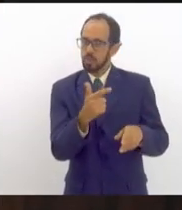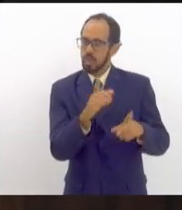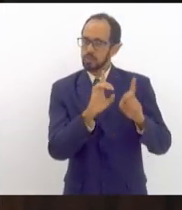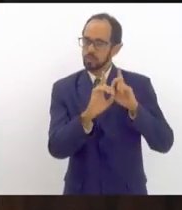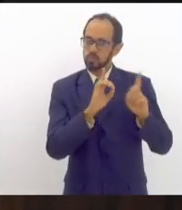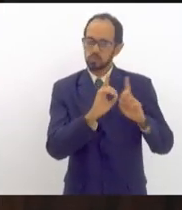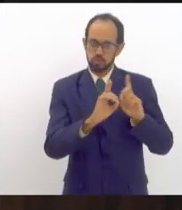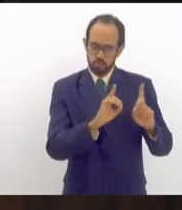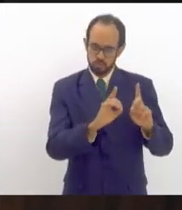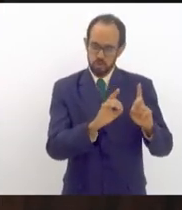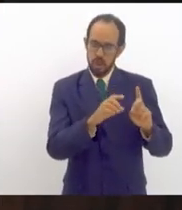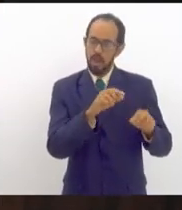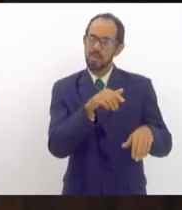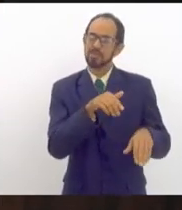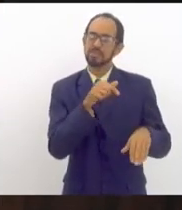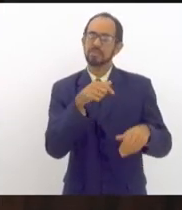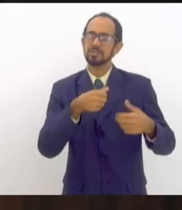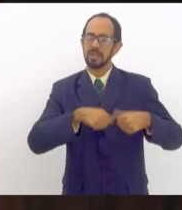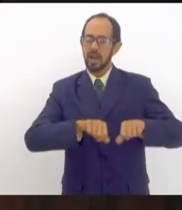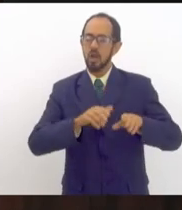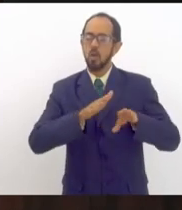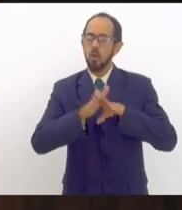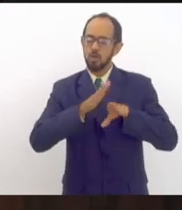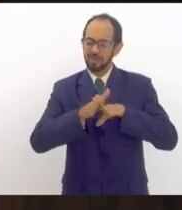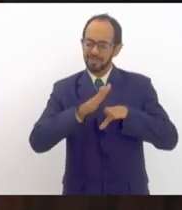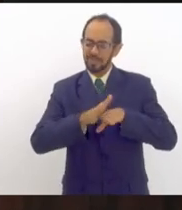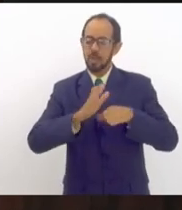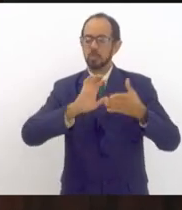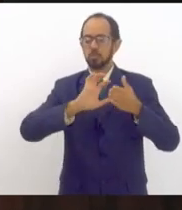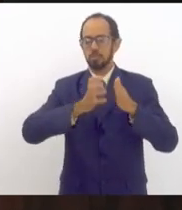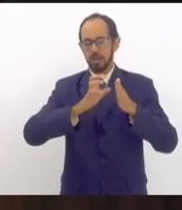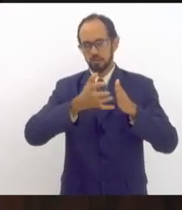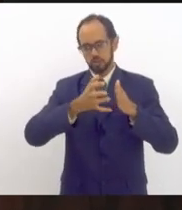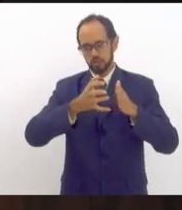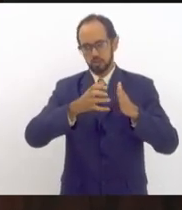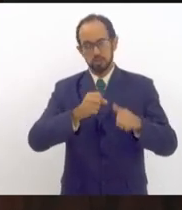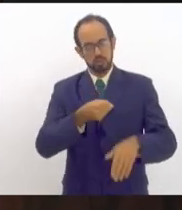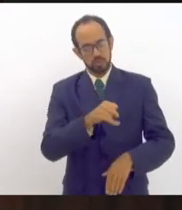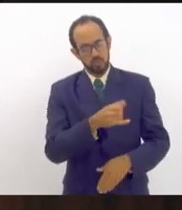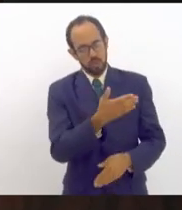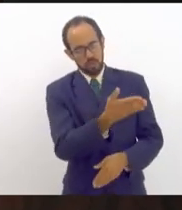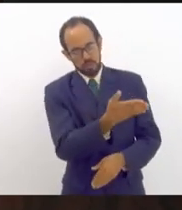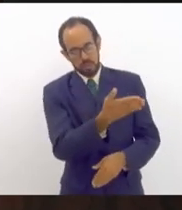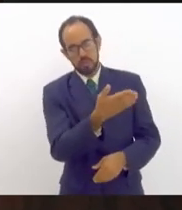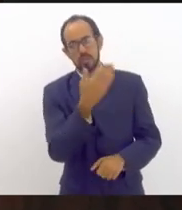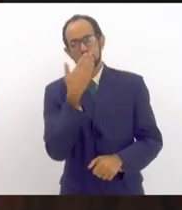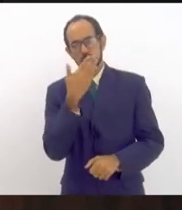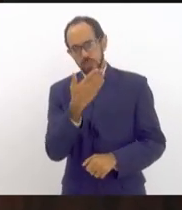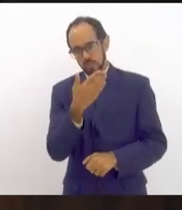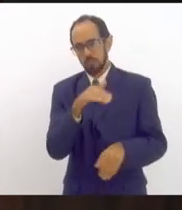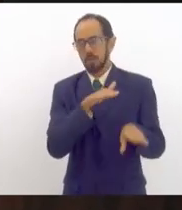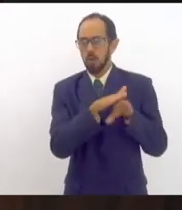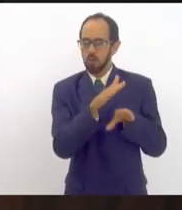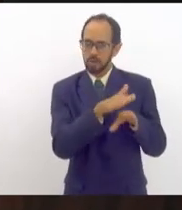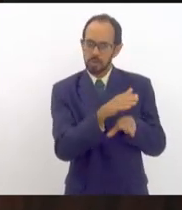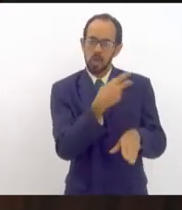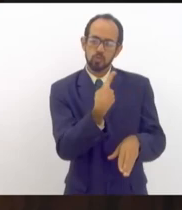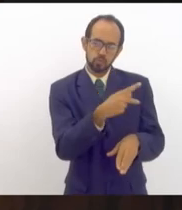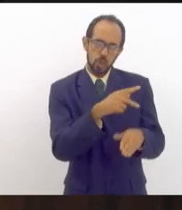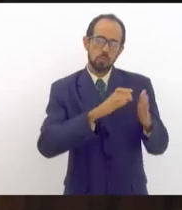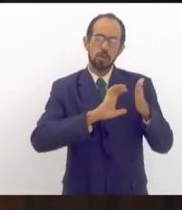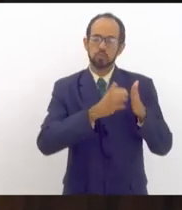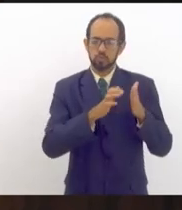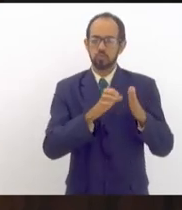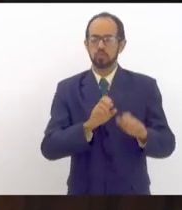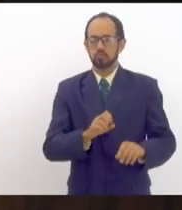ela está orientando o seu voto de bancada e aí se vossa excelência pedir para orientar também o seu